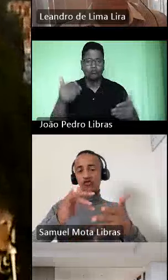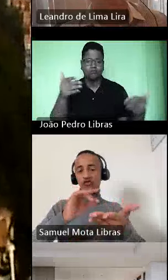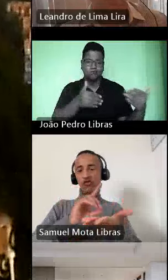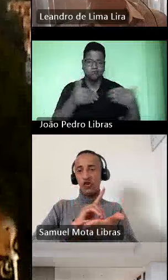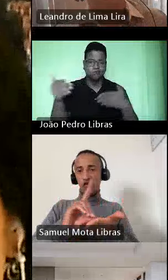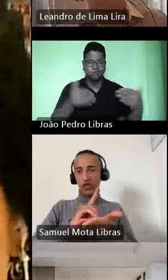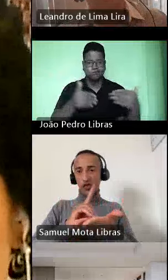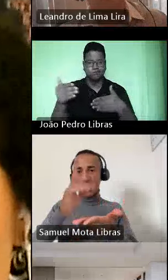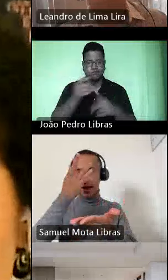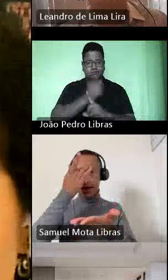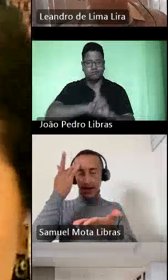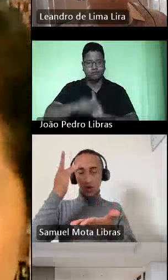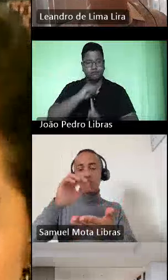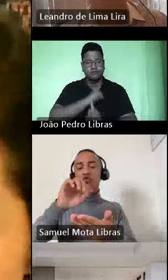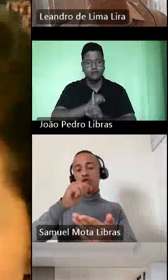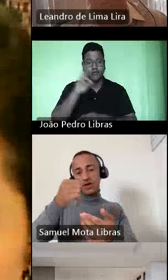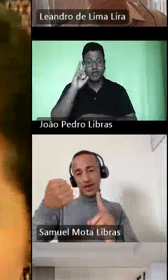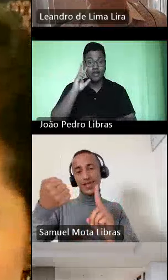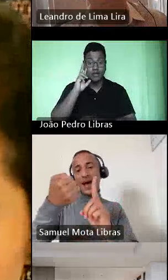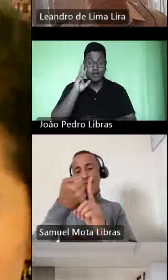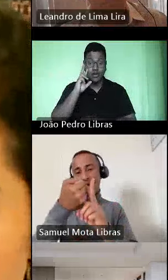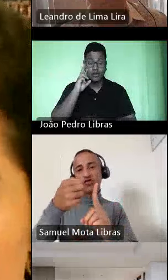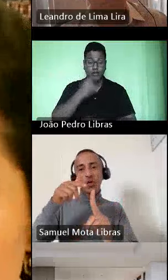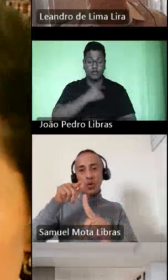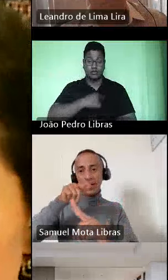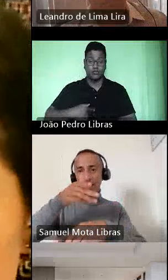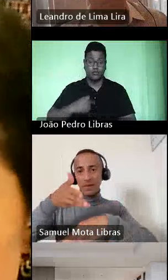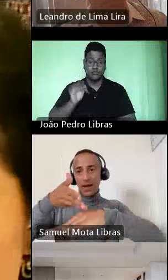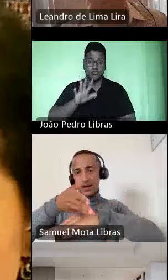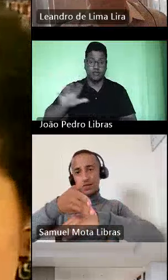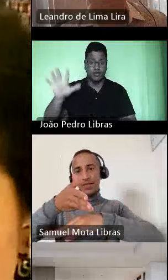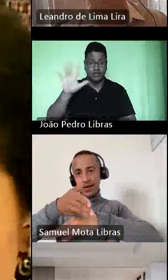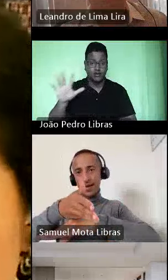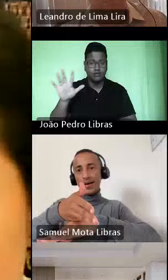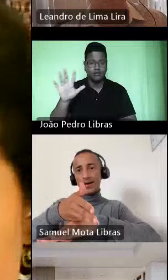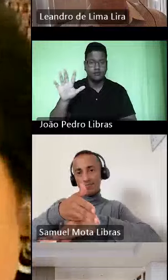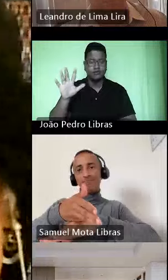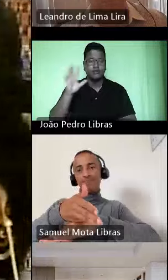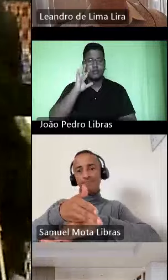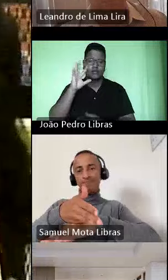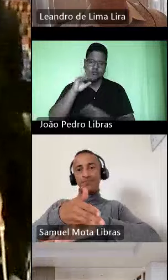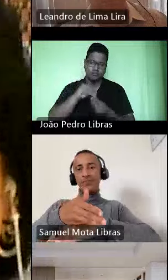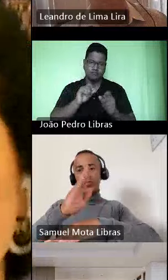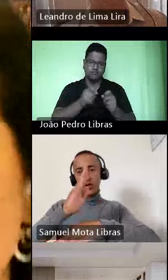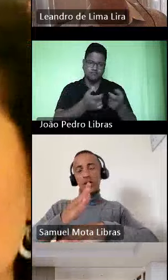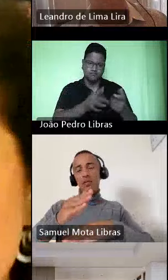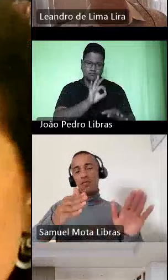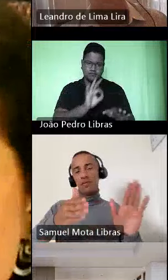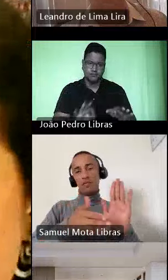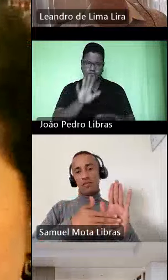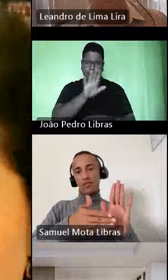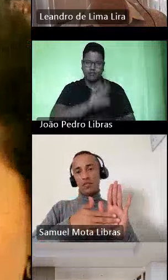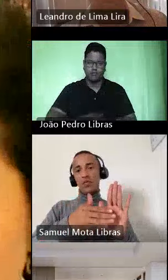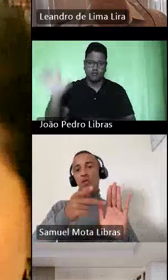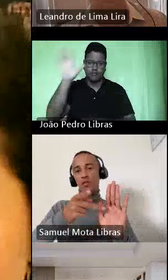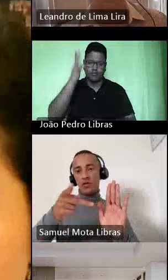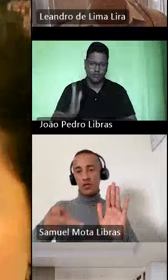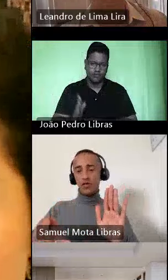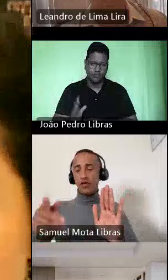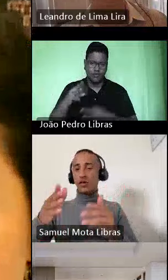participação social né né da história do governo federal tanto em termos absolutos quanto proporcionais em âmbito Federal vamos dizer assim